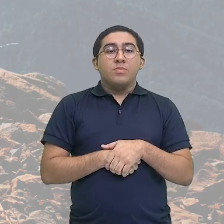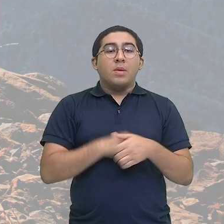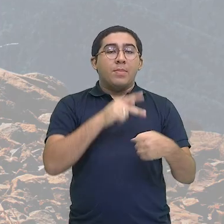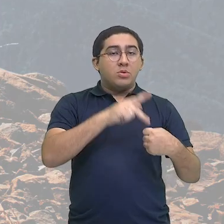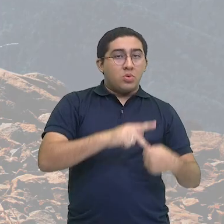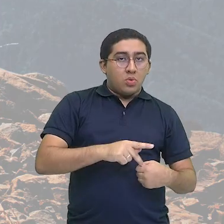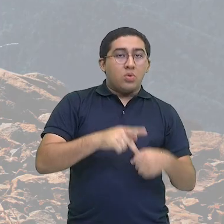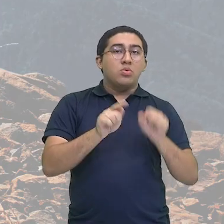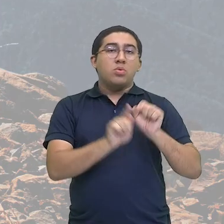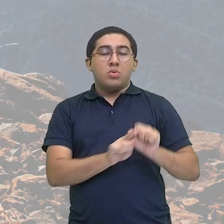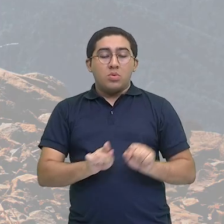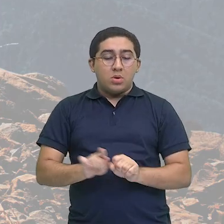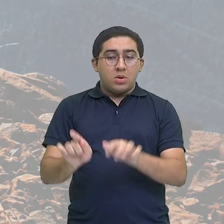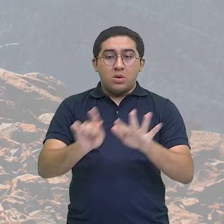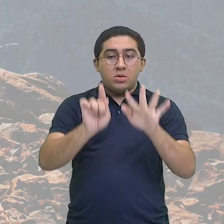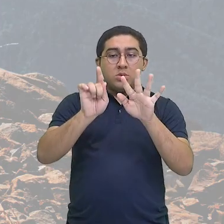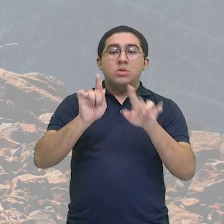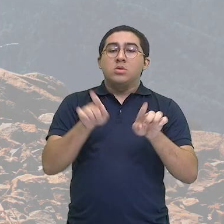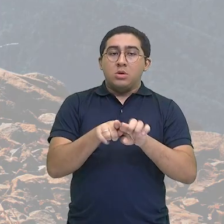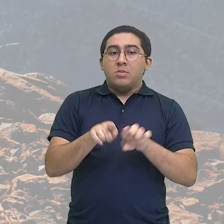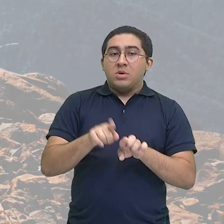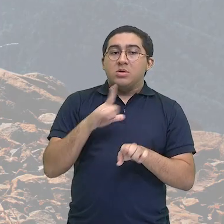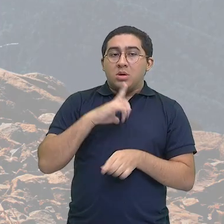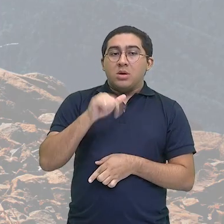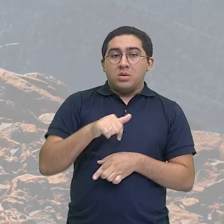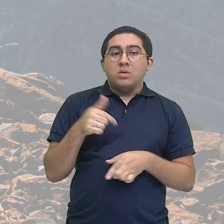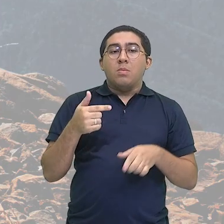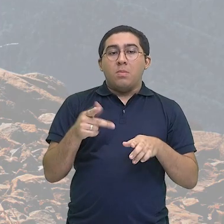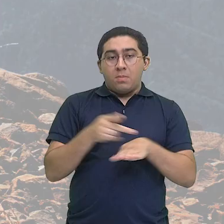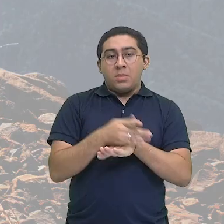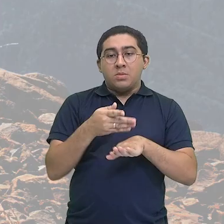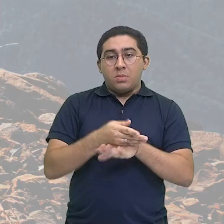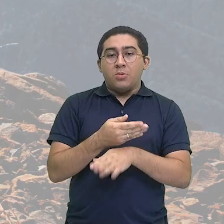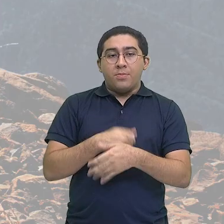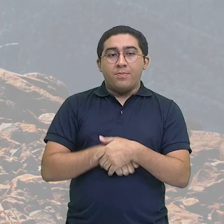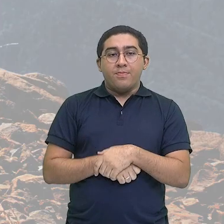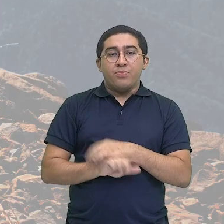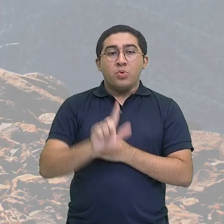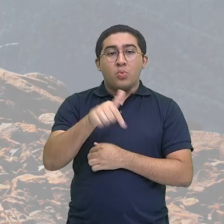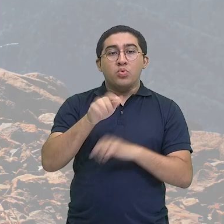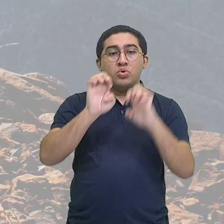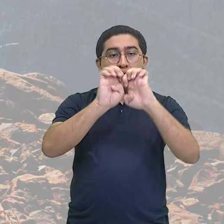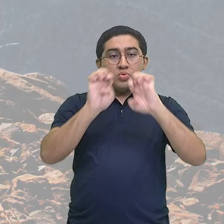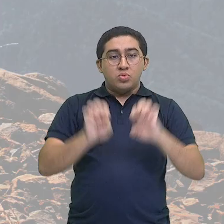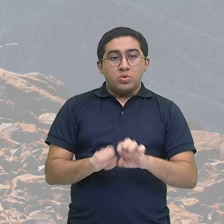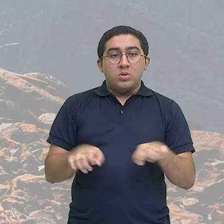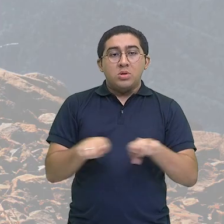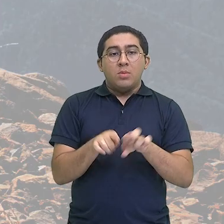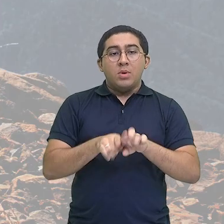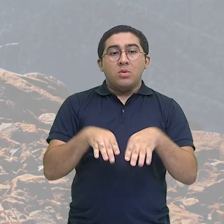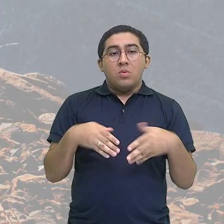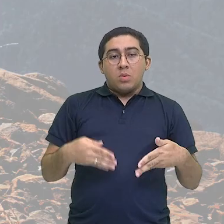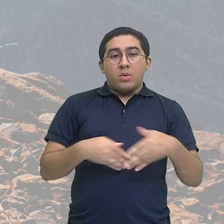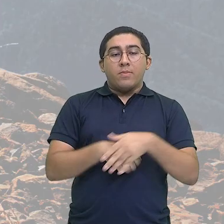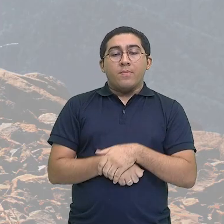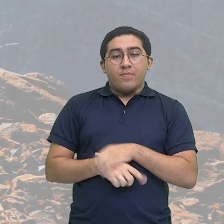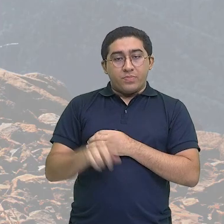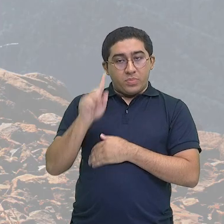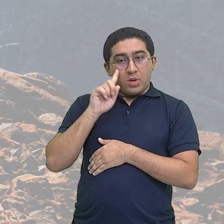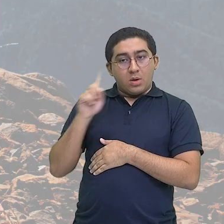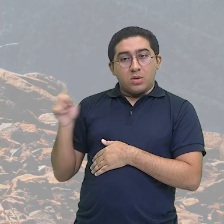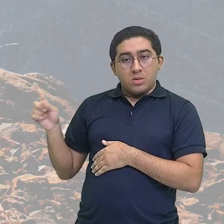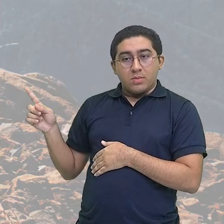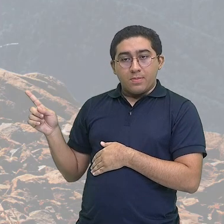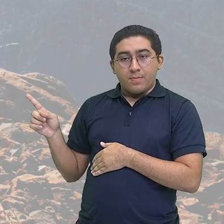carvão mineral vai ter essa presença também muito intensa. Outra estrutura geológica que também existe, que é exatamente essa aqui onde eu estou